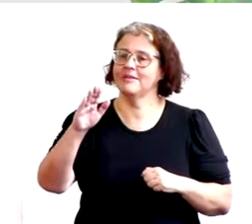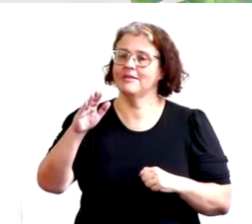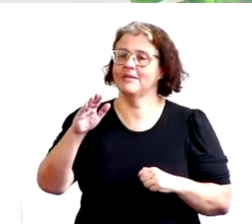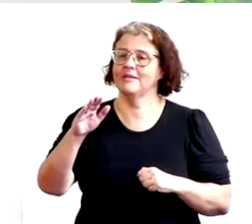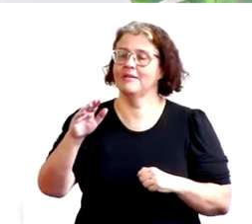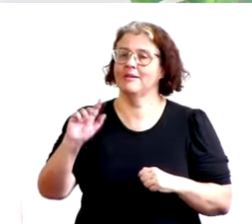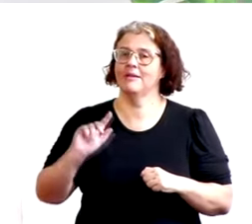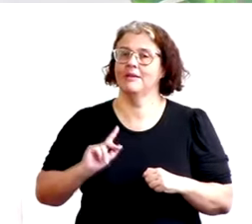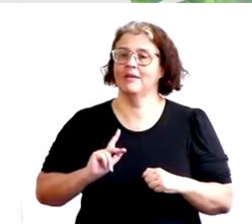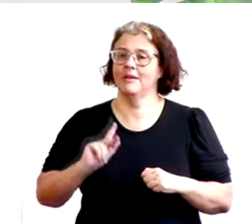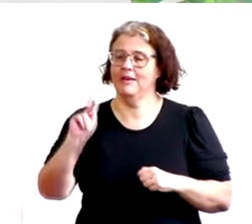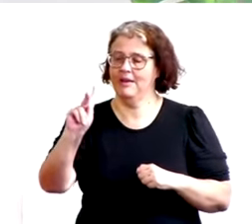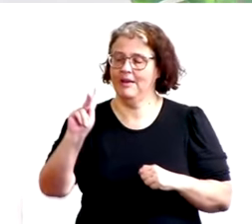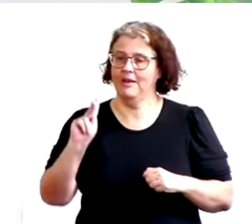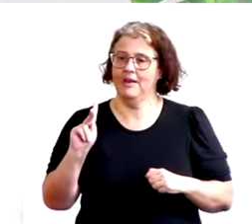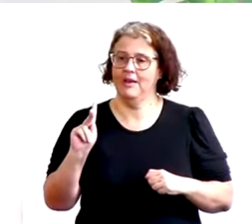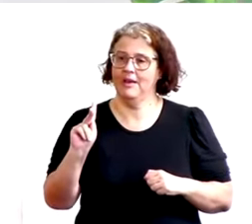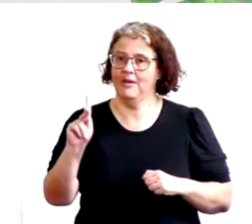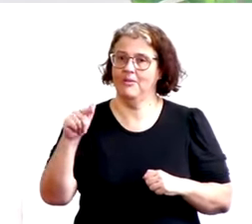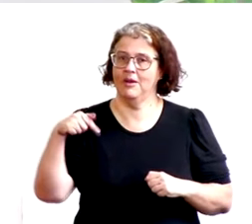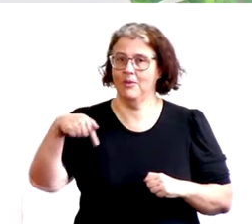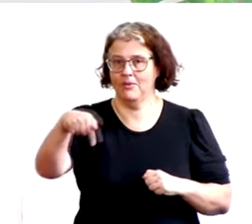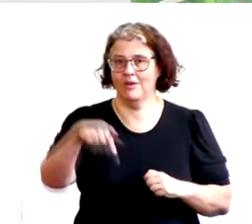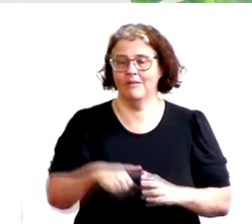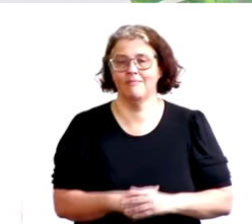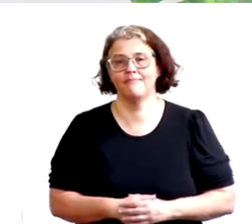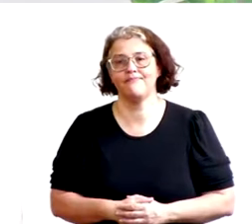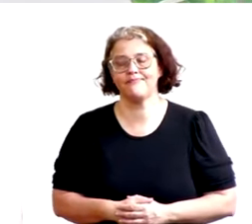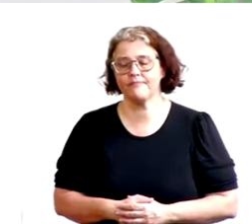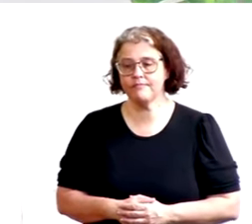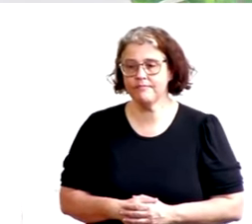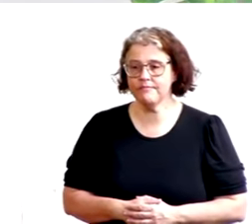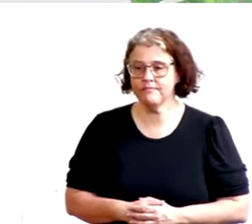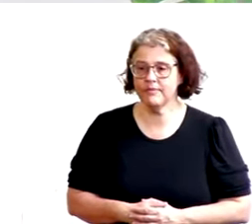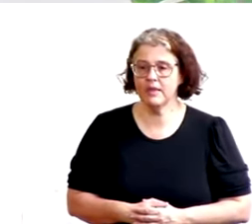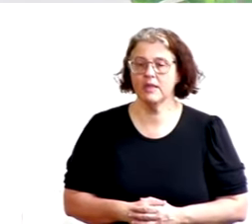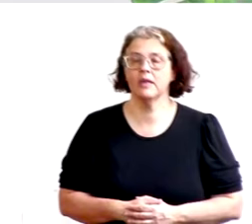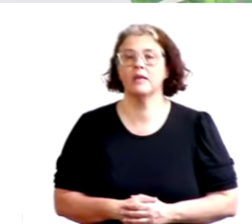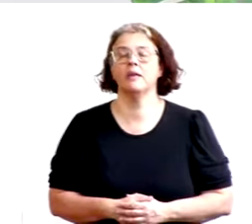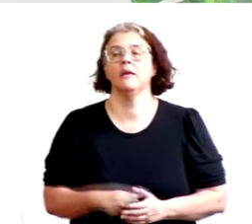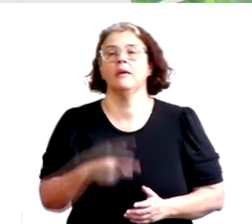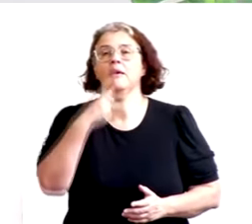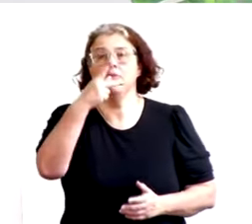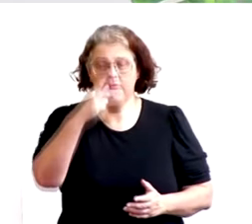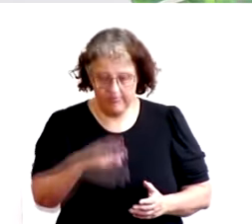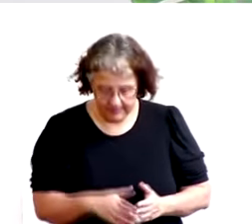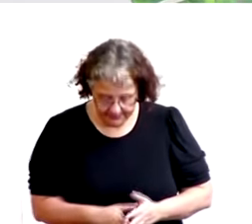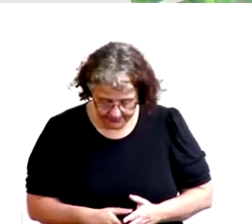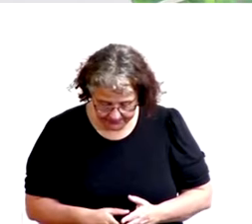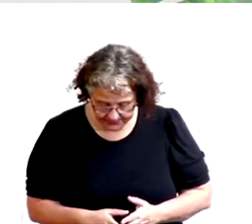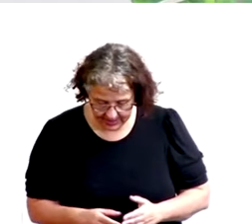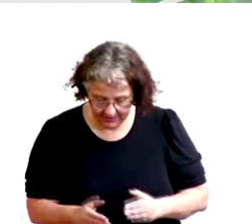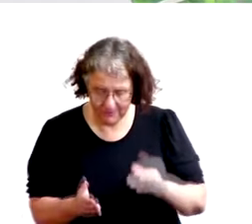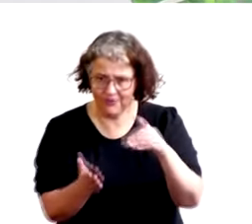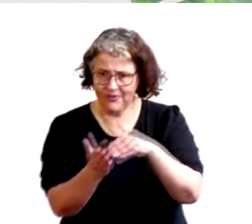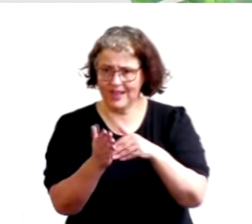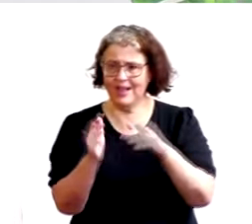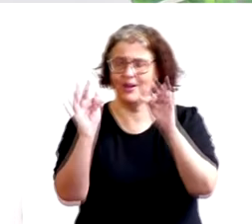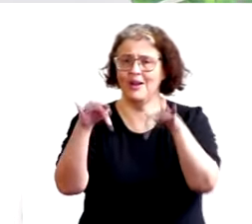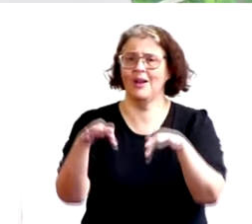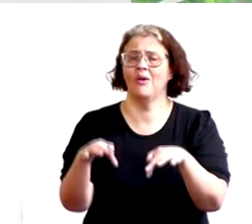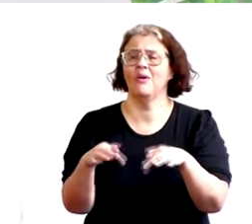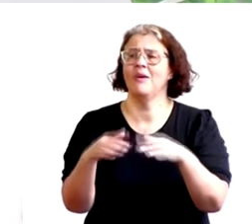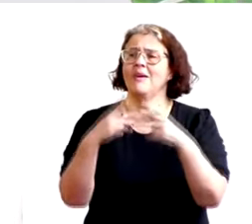na sua parte final Habacuque fala a respeito a respeito de como